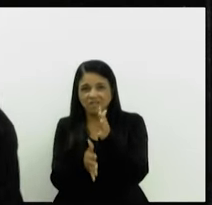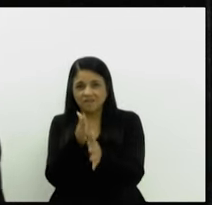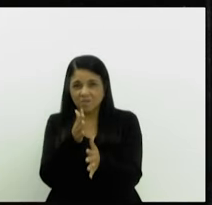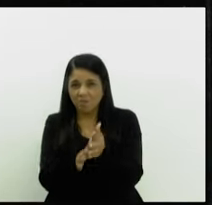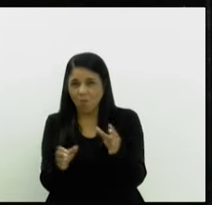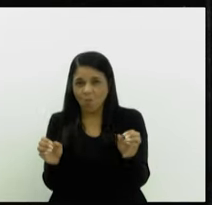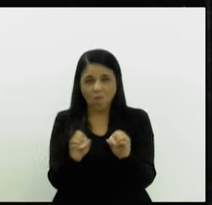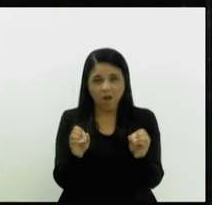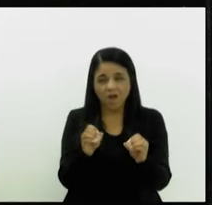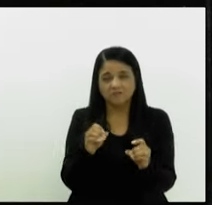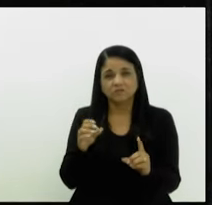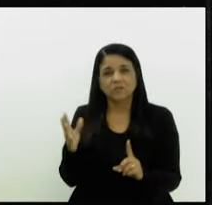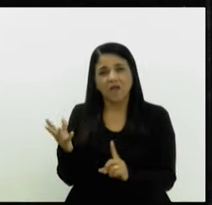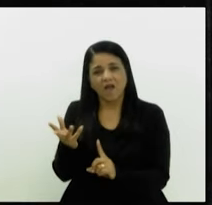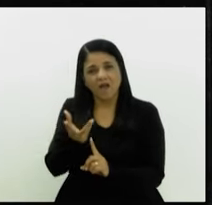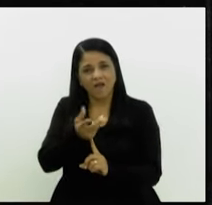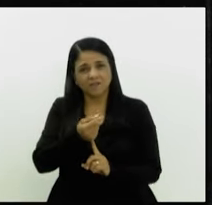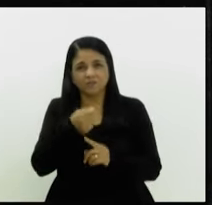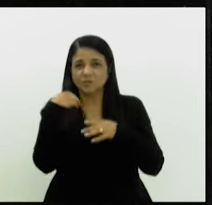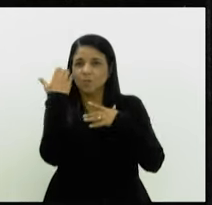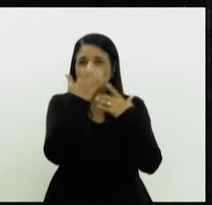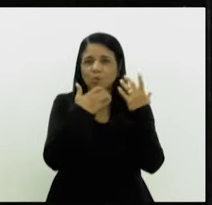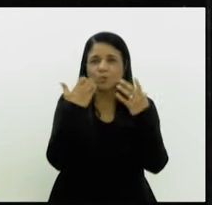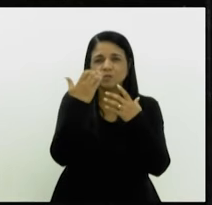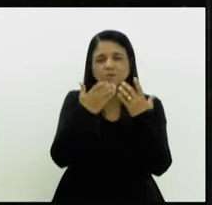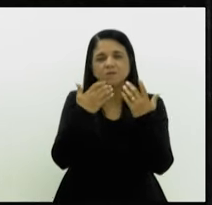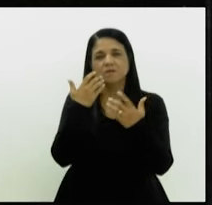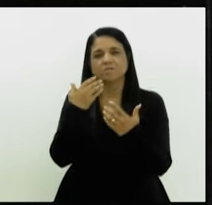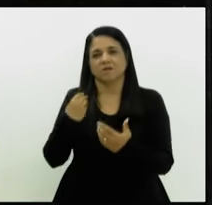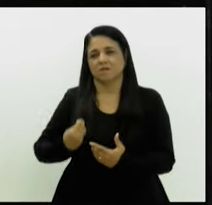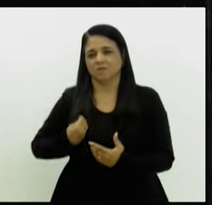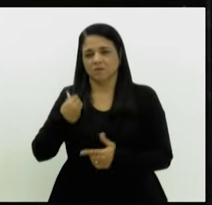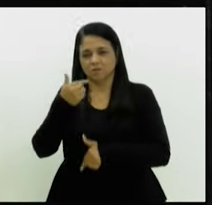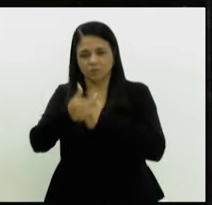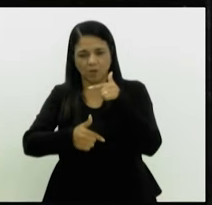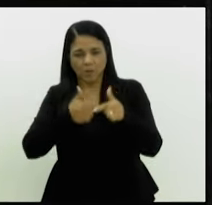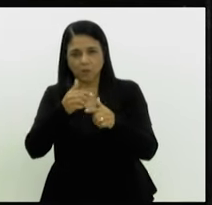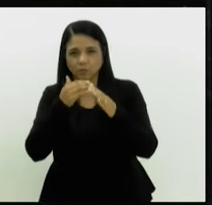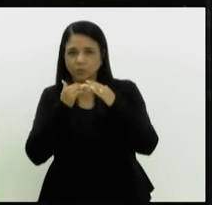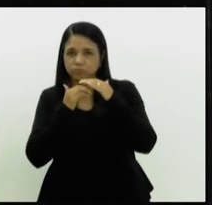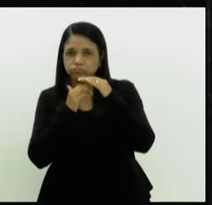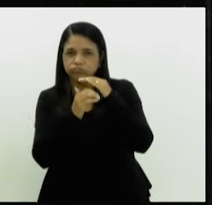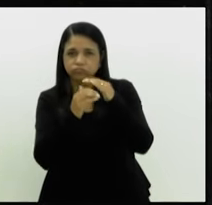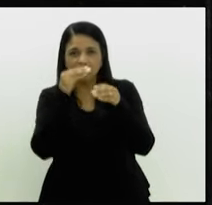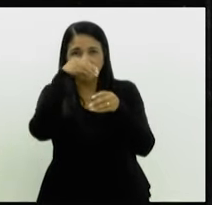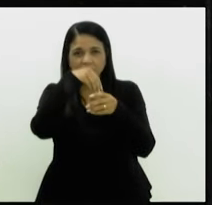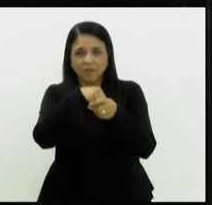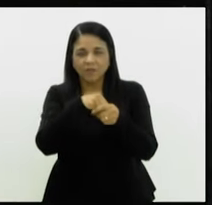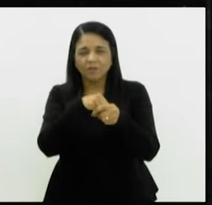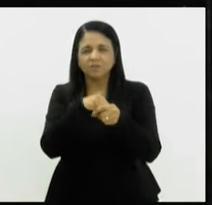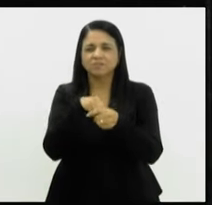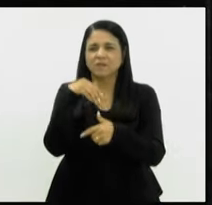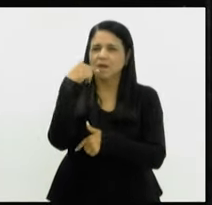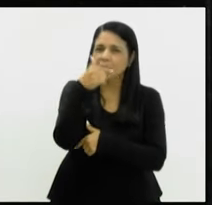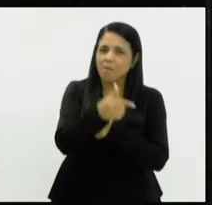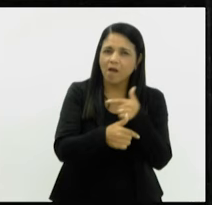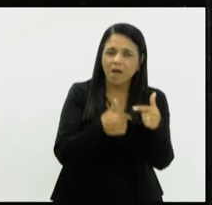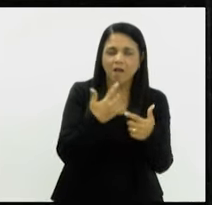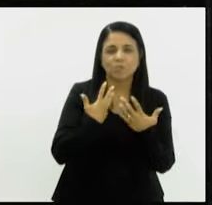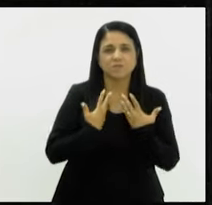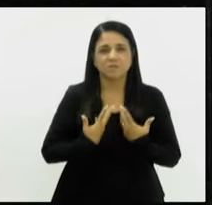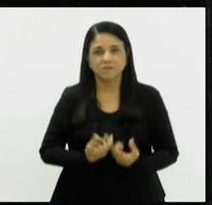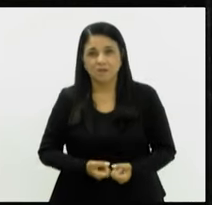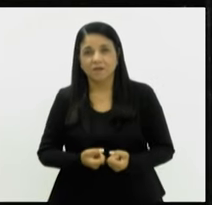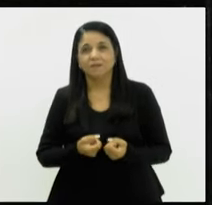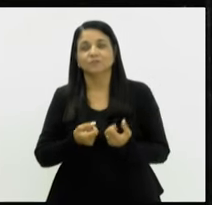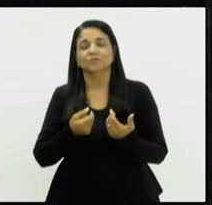arte, música, poesia para a vida dos trabalhadores que muitas vezes enfrentam jornadas enormes de trabalho e mais um